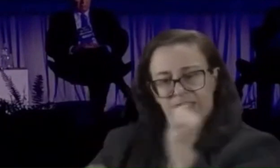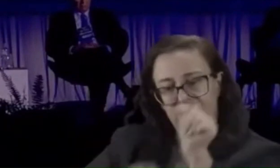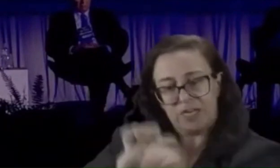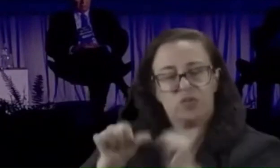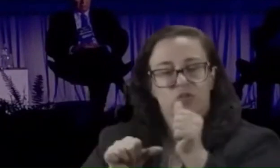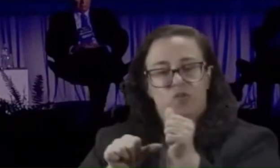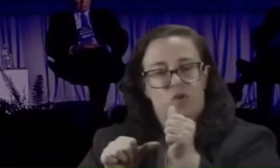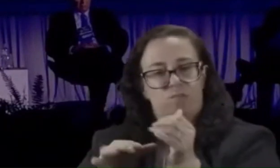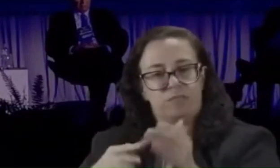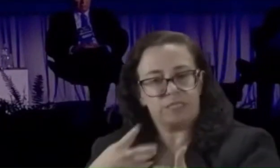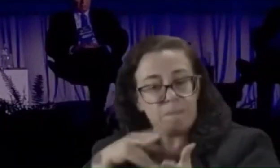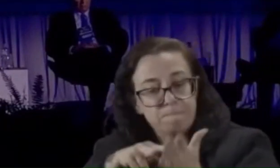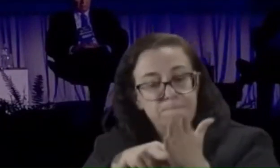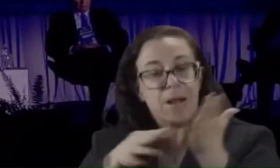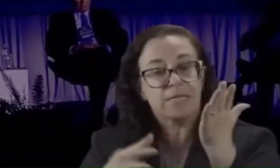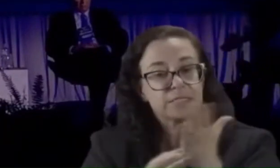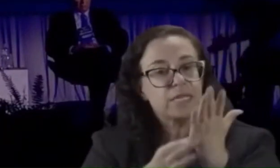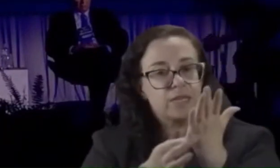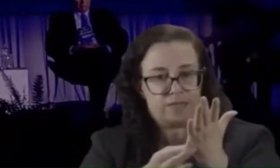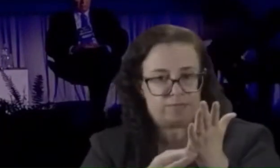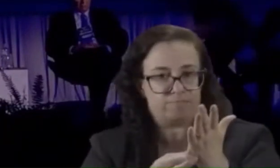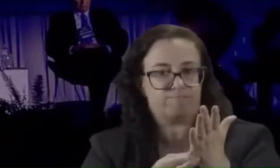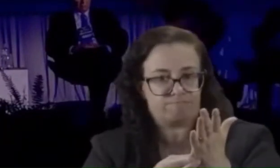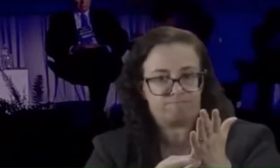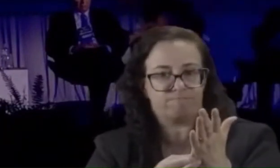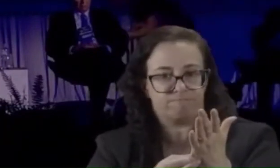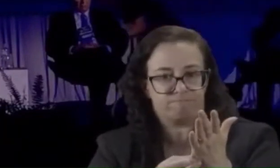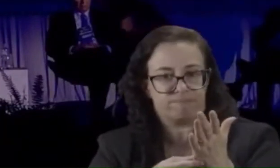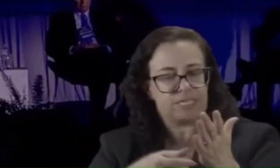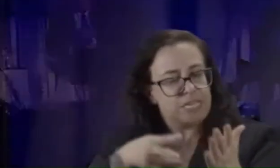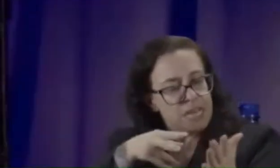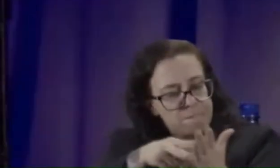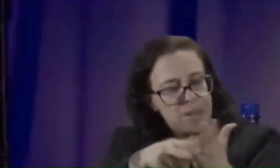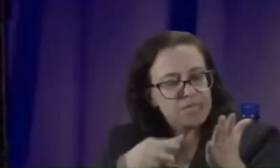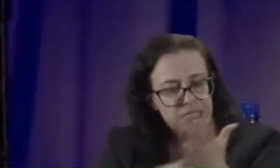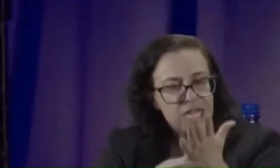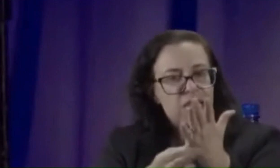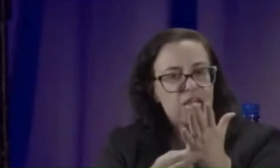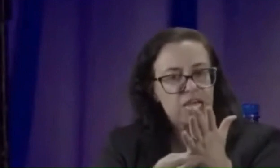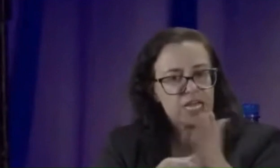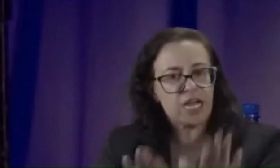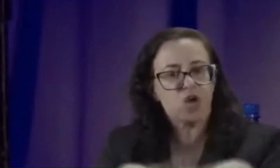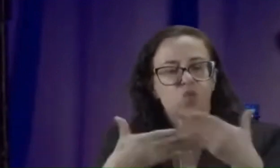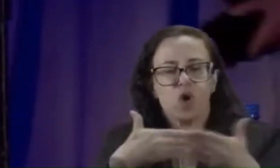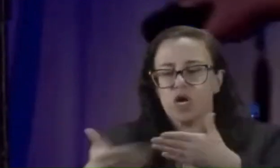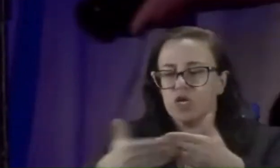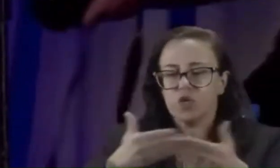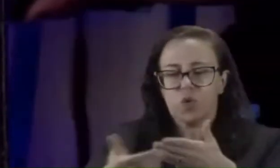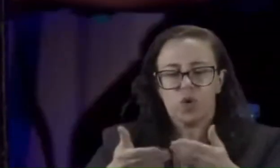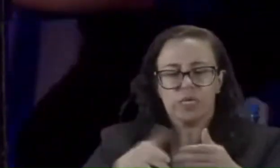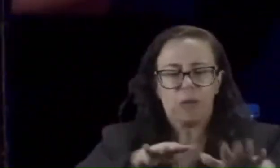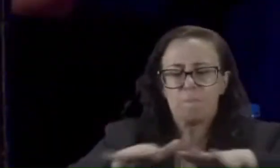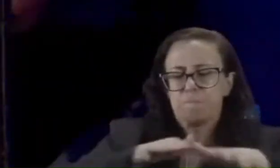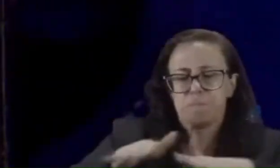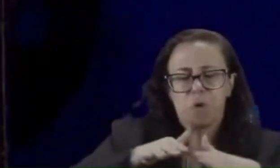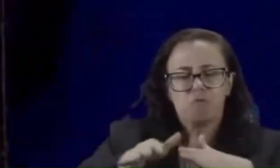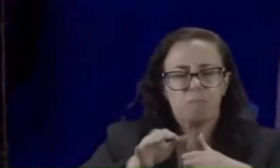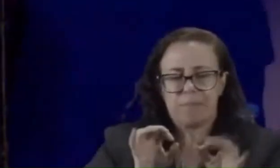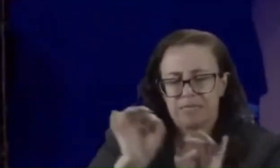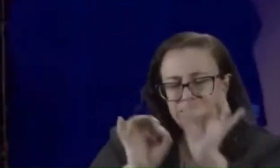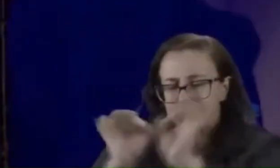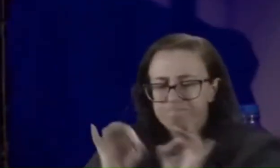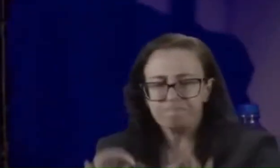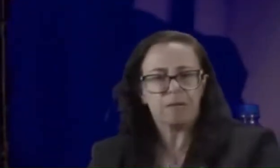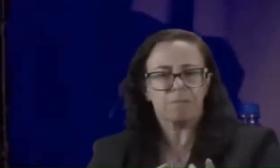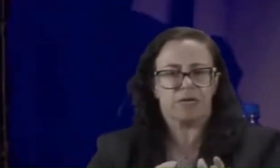matéria. A matéria, quando por acaso desloca as partículas,